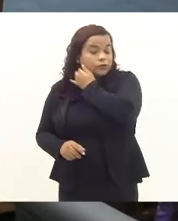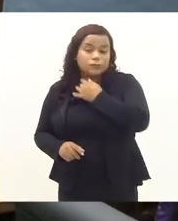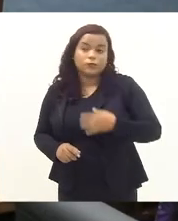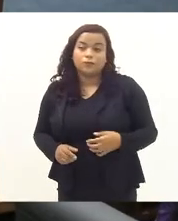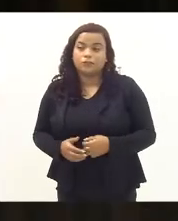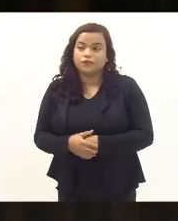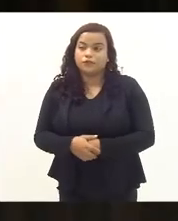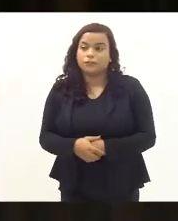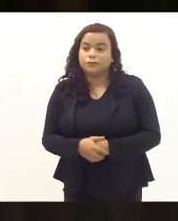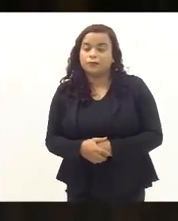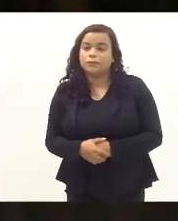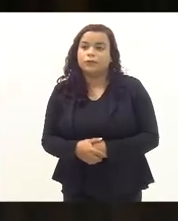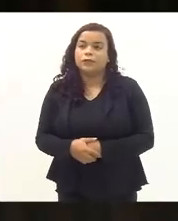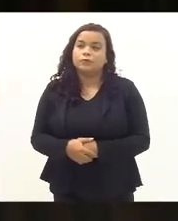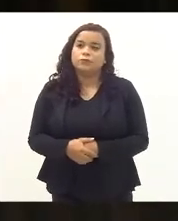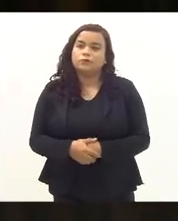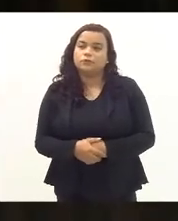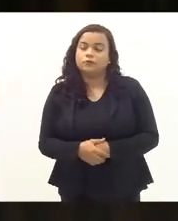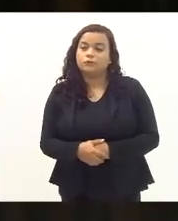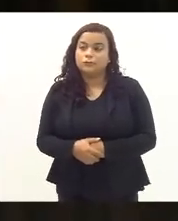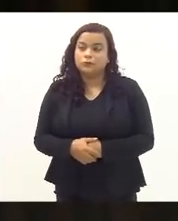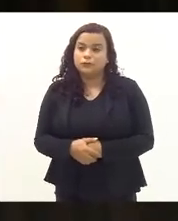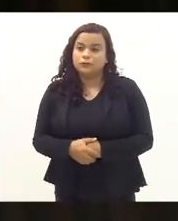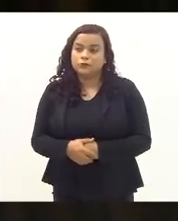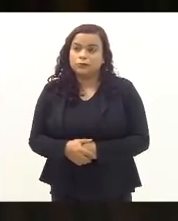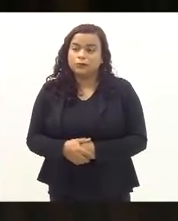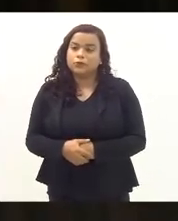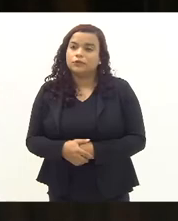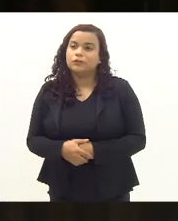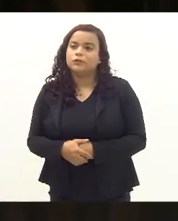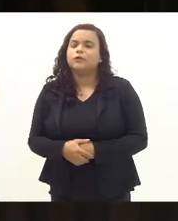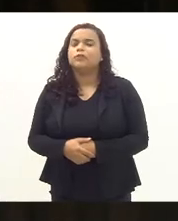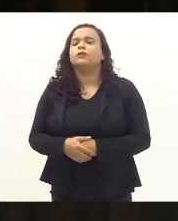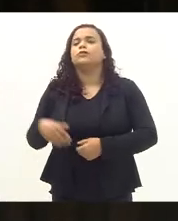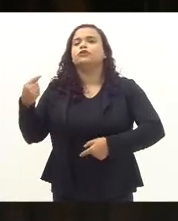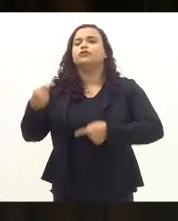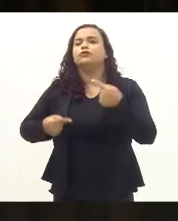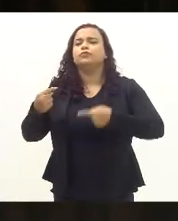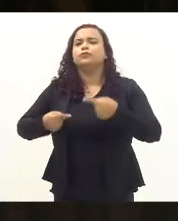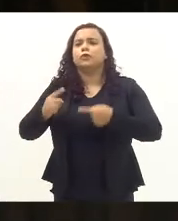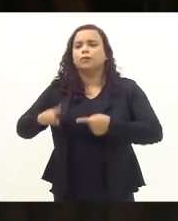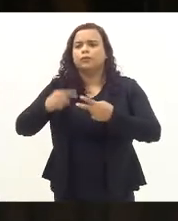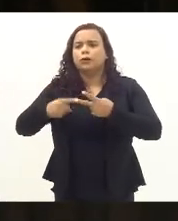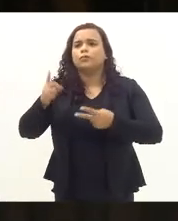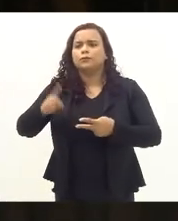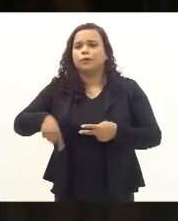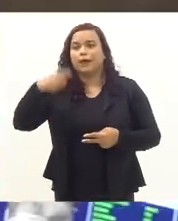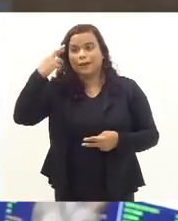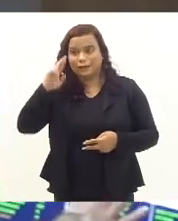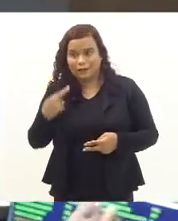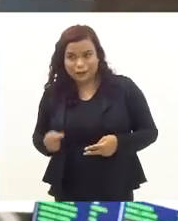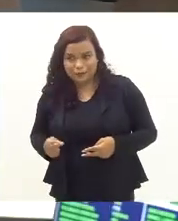o próximo escrita para discutir a líder é a deputada Renata Souza